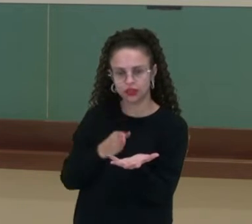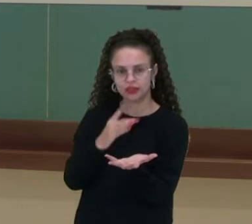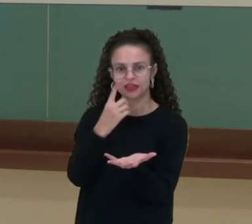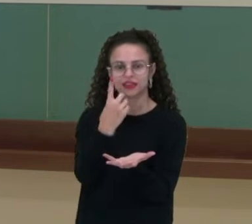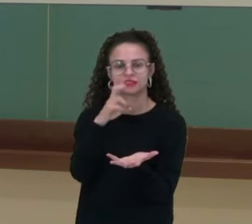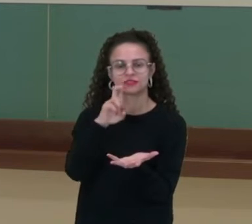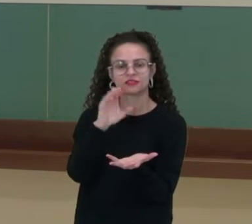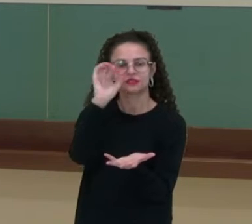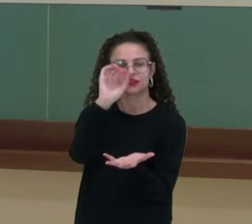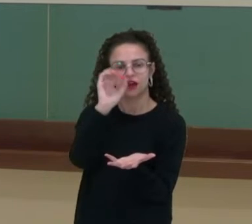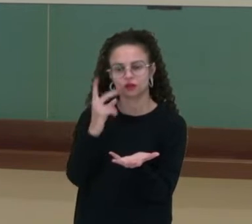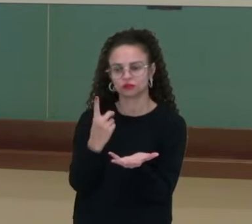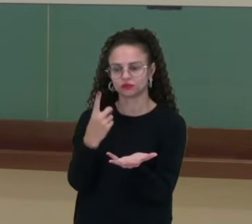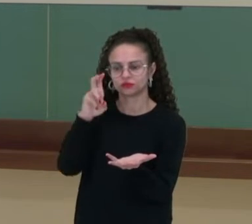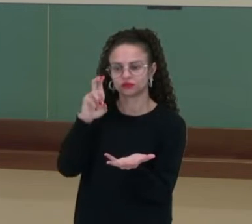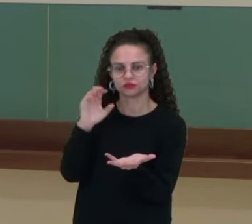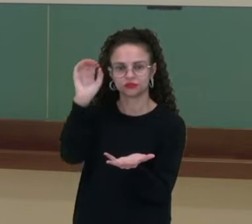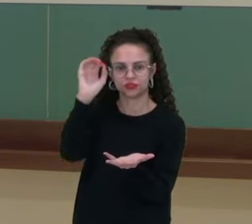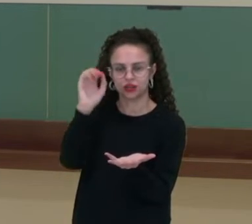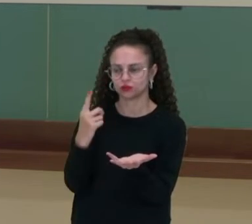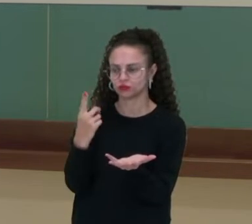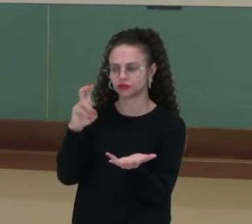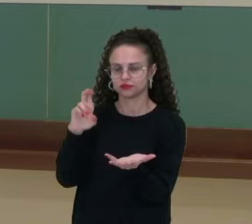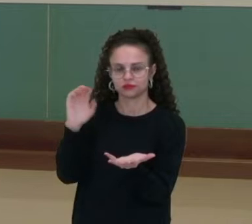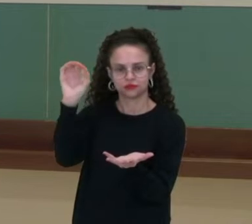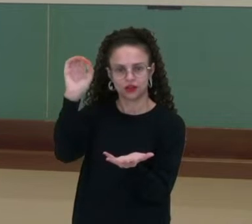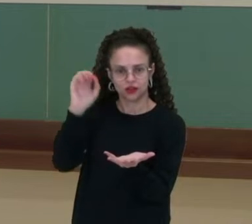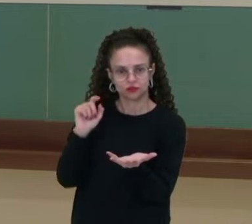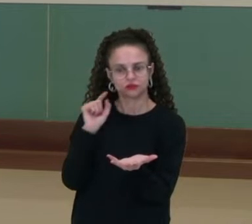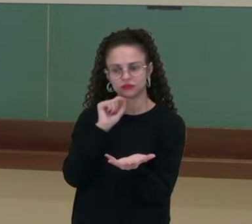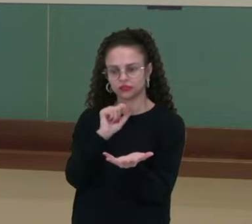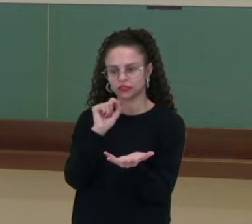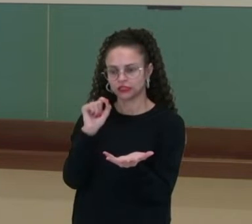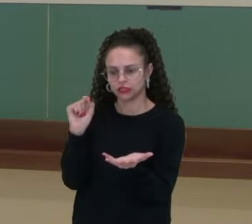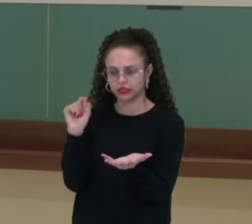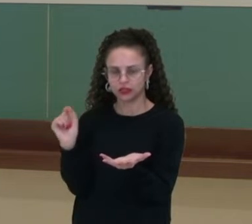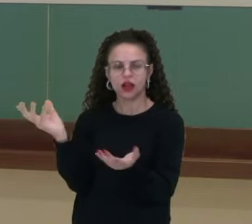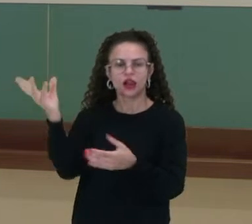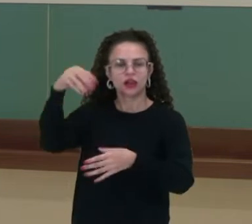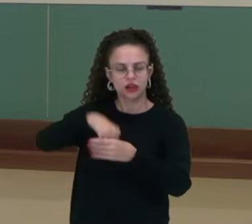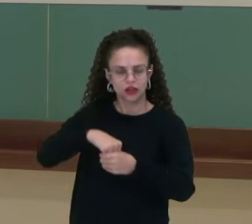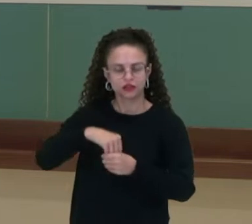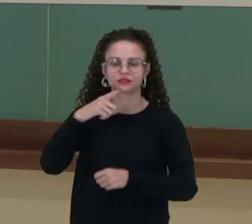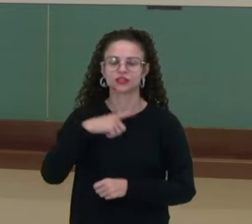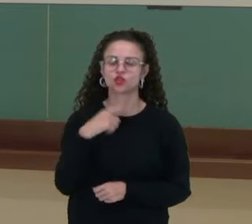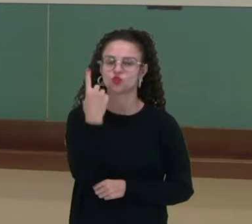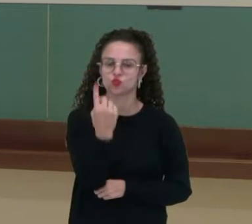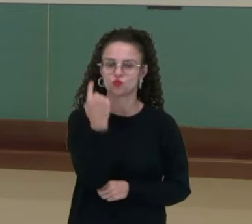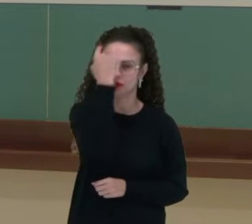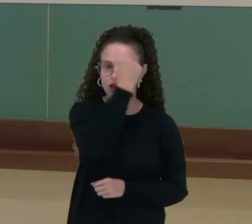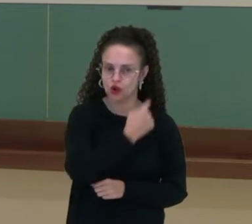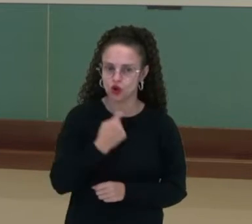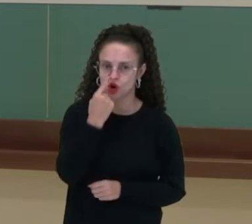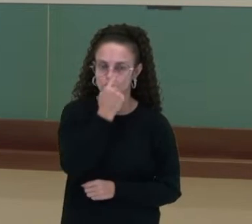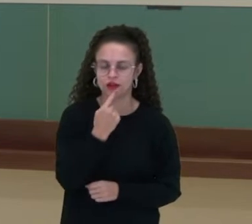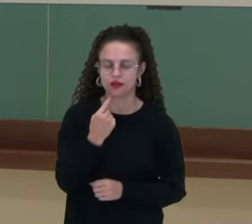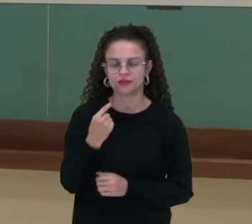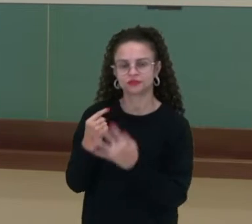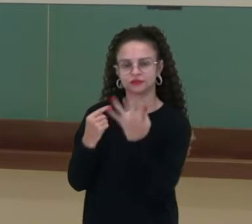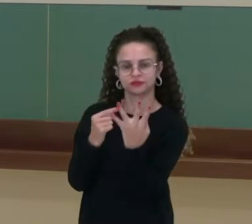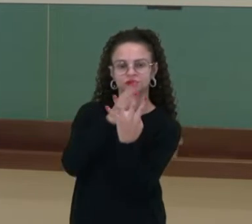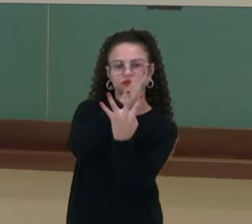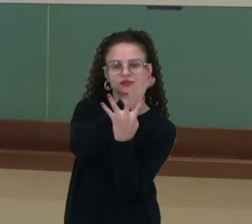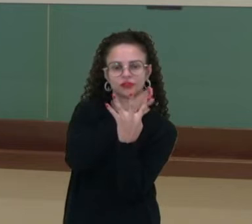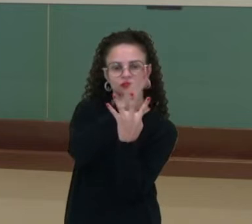graus de ângulo, né? E dentro dessa faixa tem 1 hora. Então, a cada faixa,